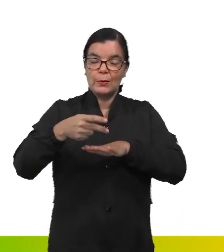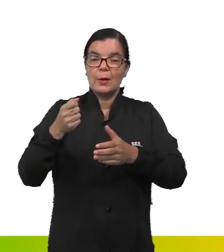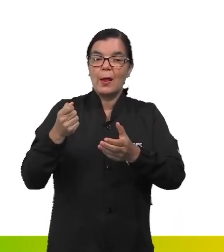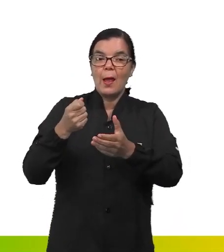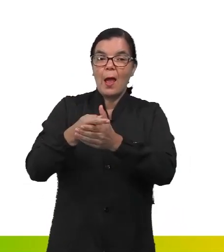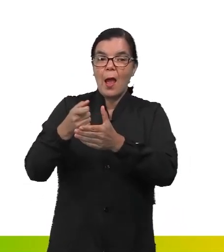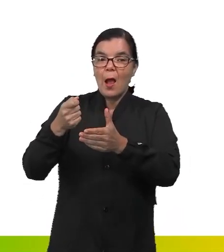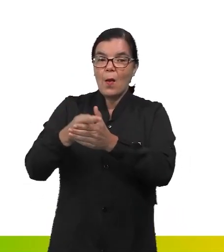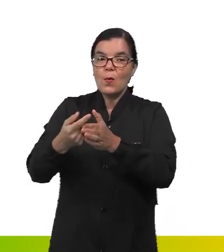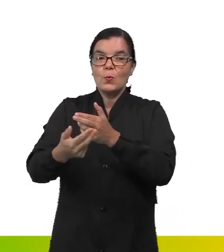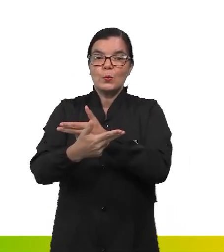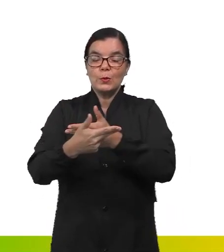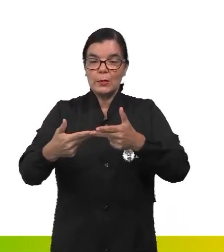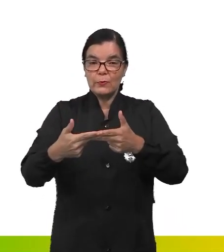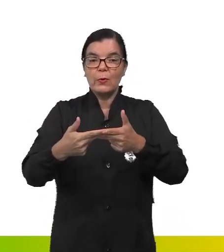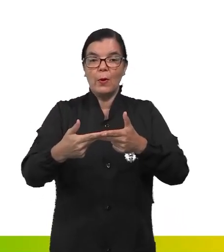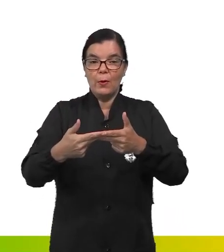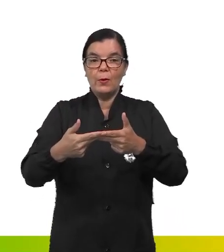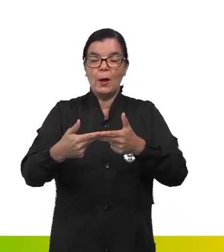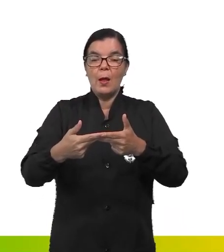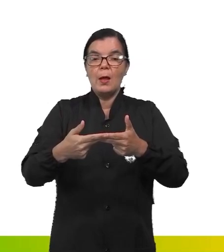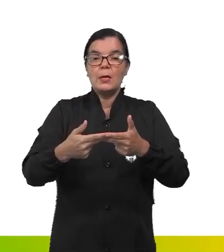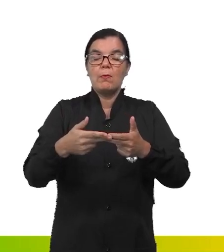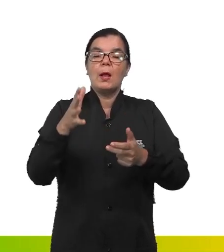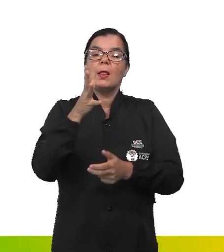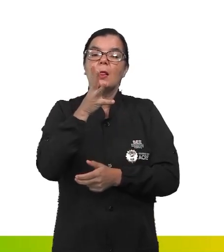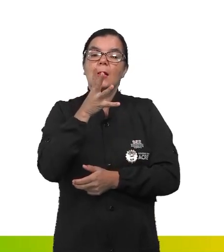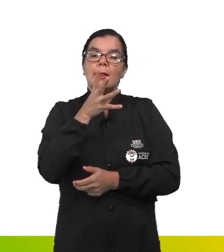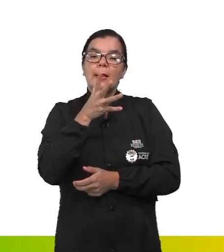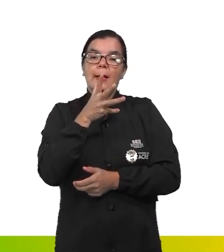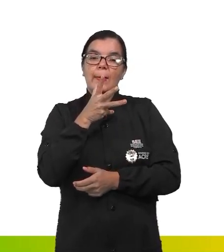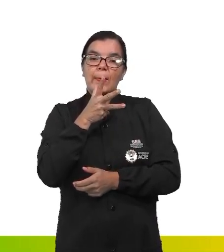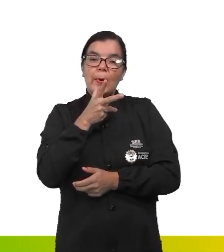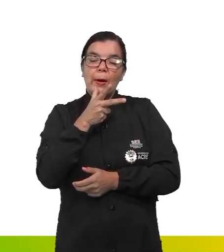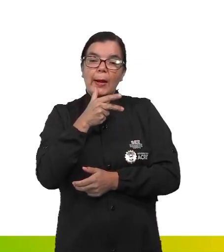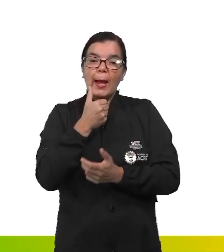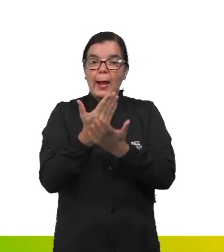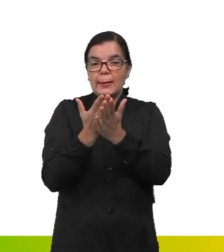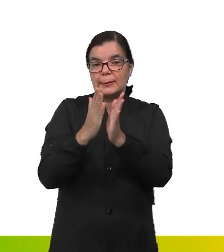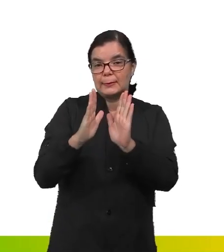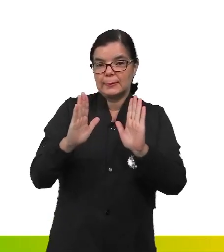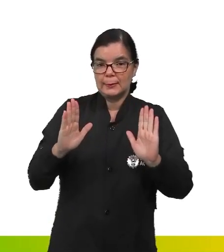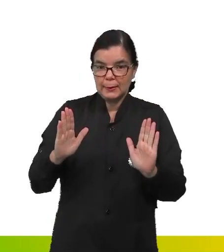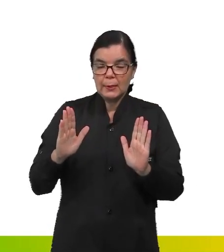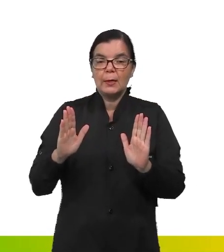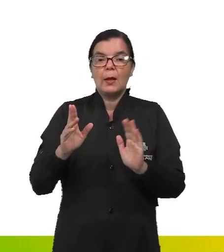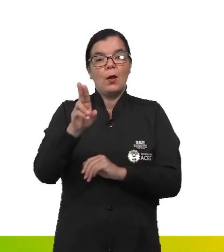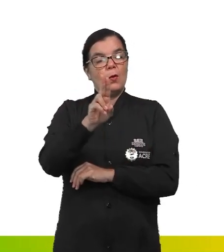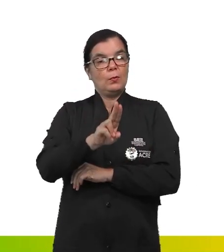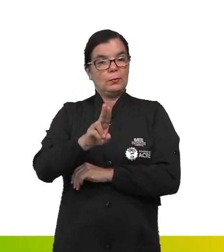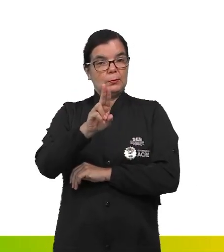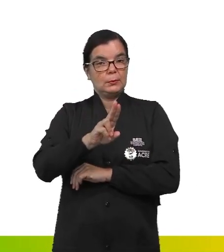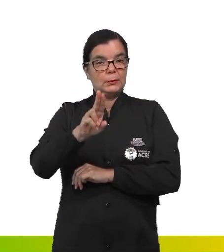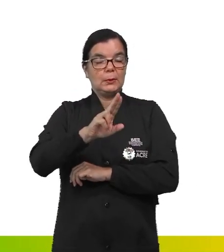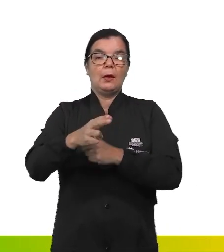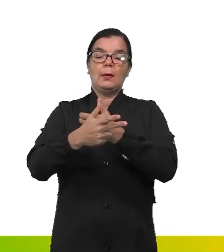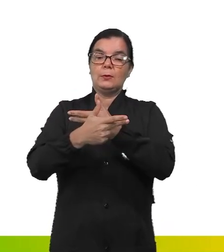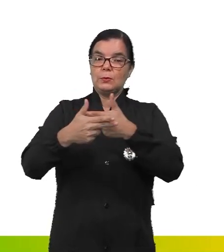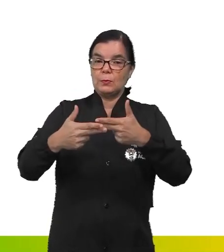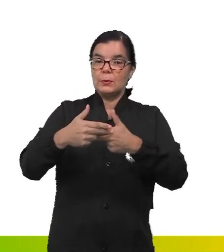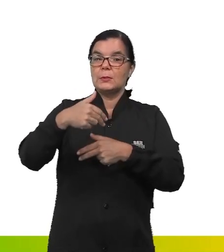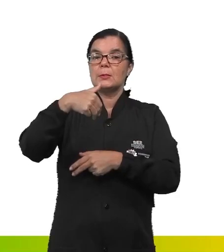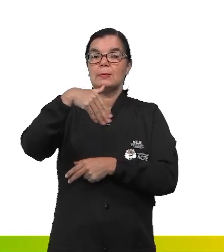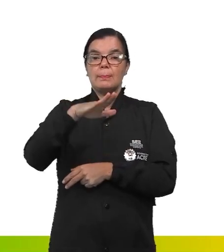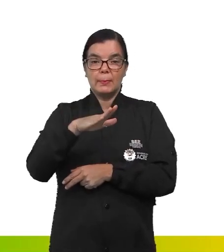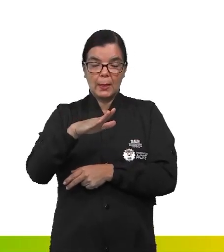de produtos que vão durar mais tempo. Então, priorizar aqueles produtos que serão mais duradouros.